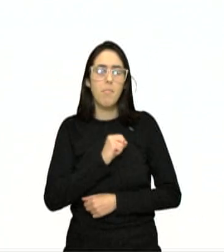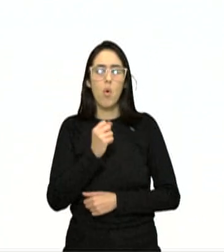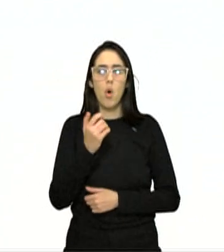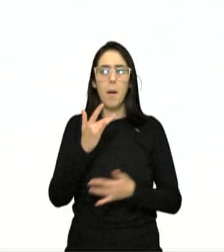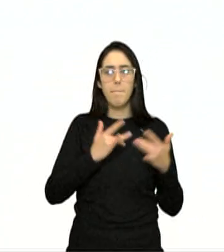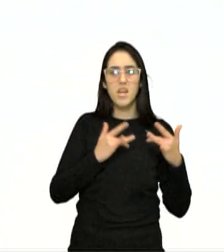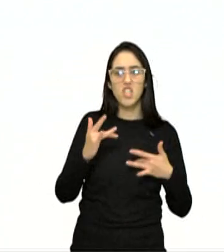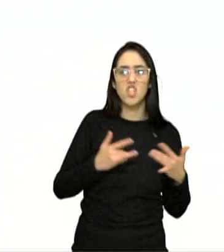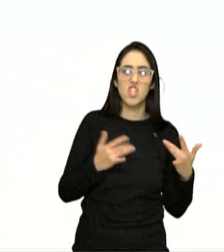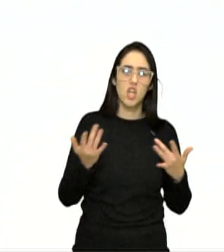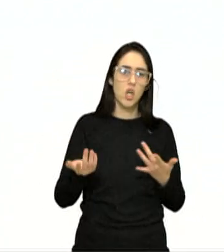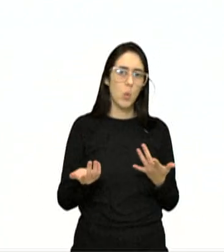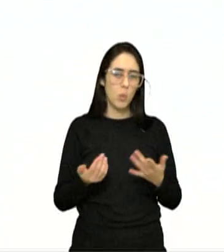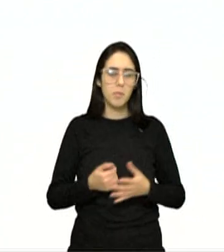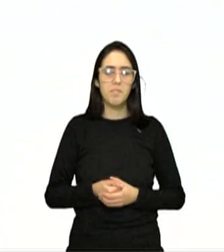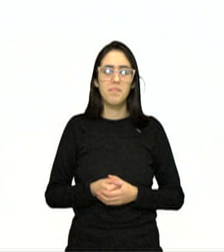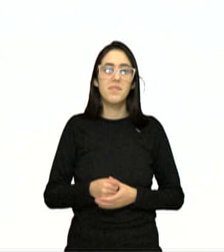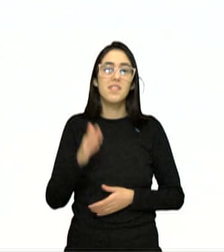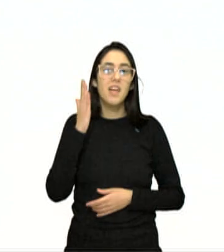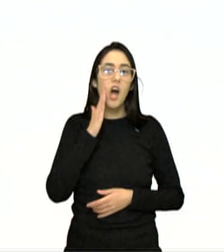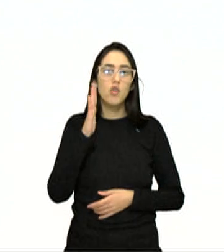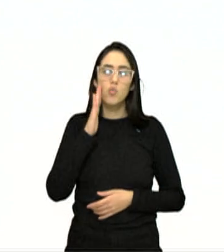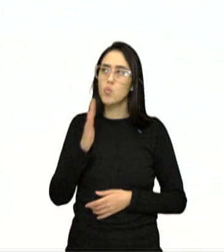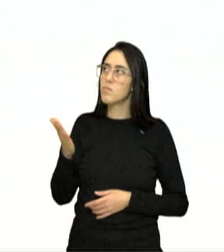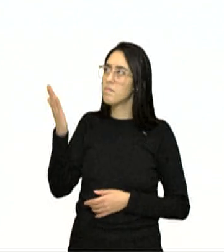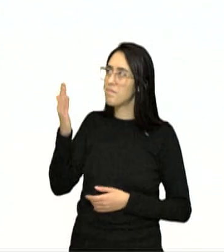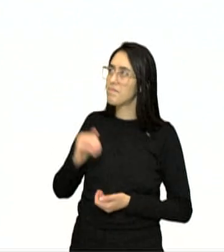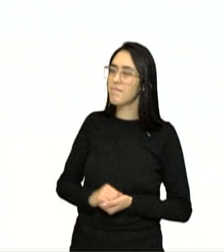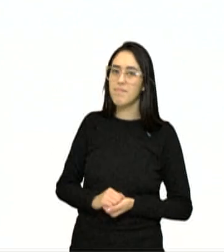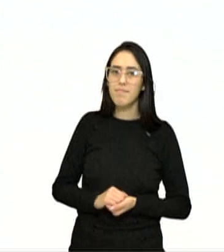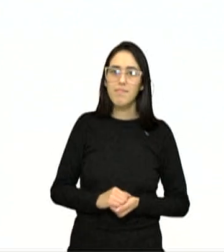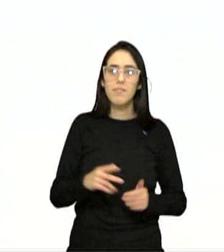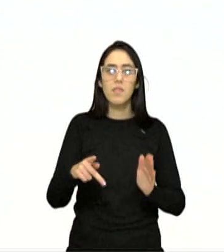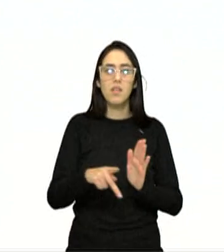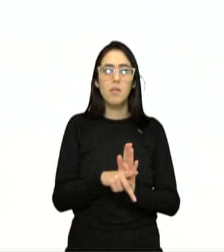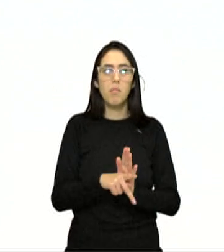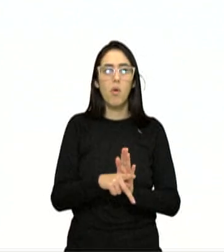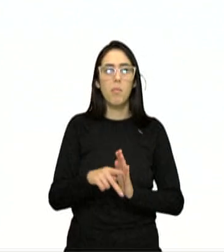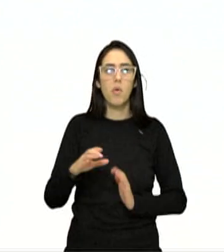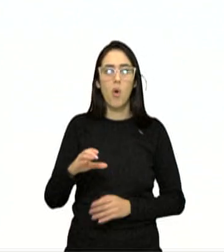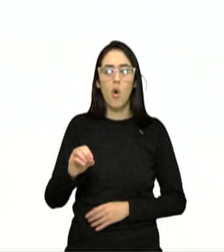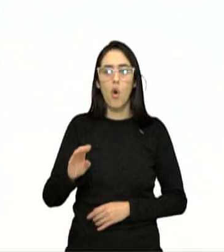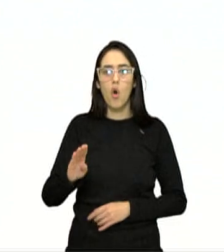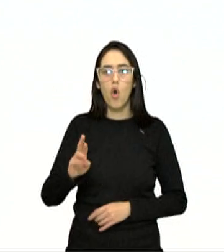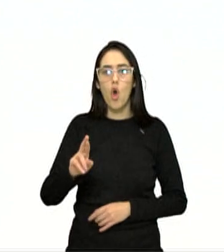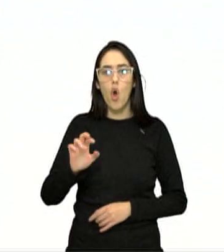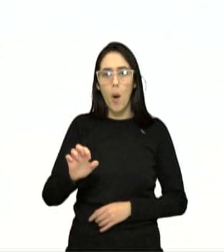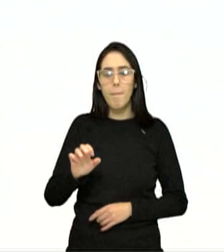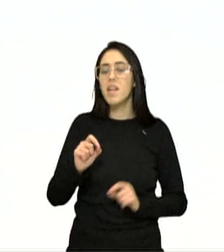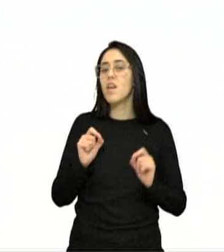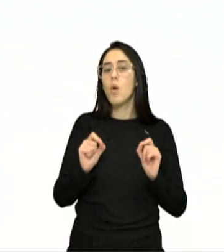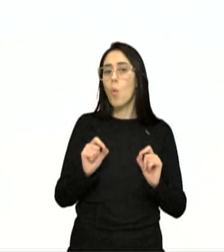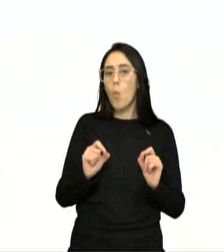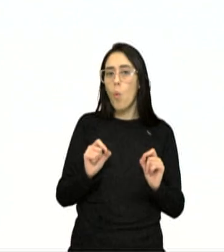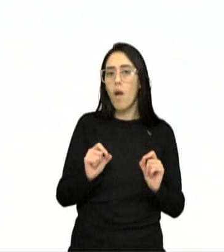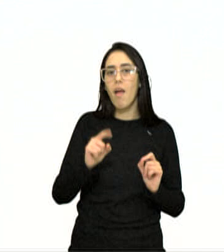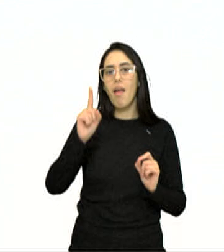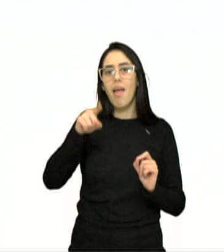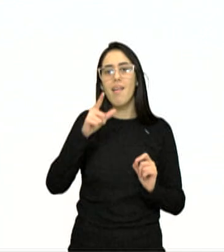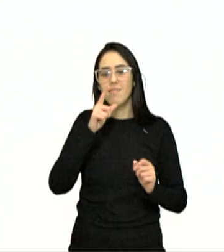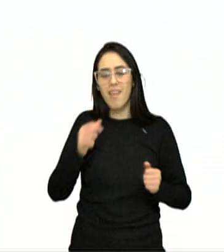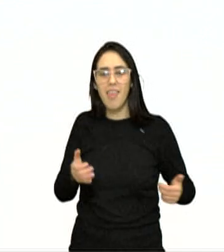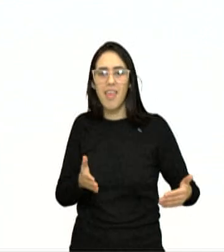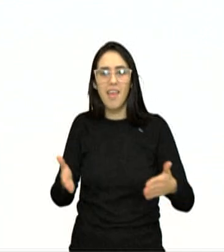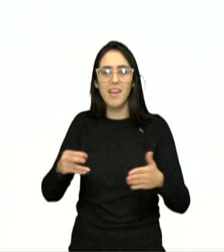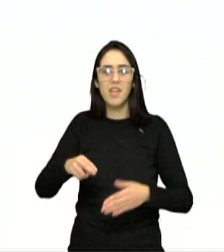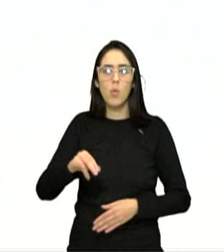paixão. Azul, extraído do carbonato de cobre, o azul estava associado ao rio Nilo e